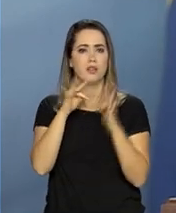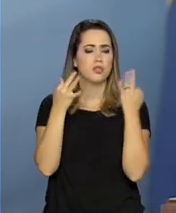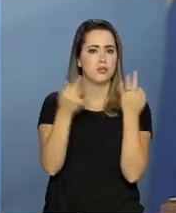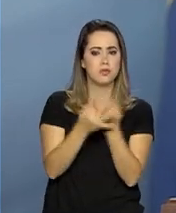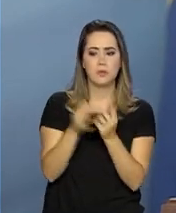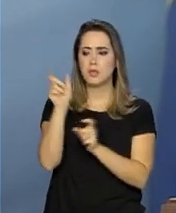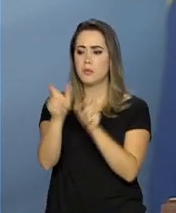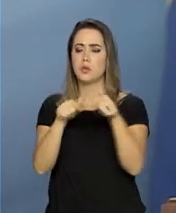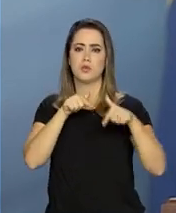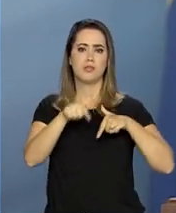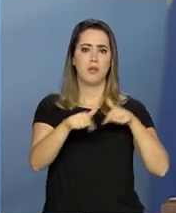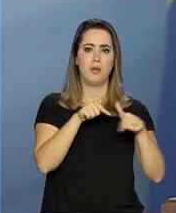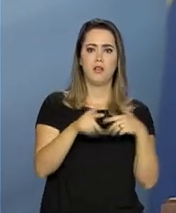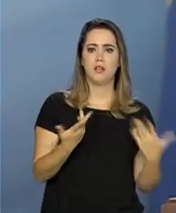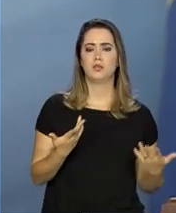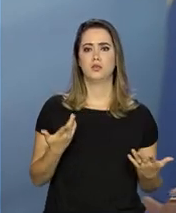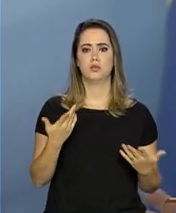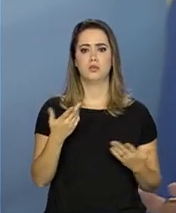trabalhadores,